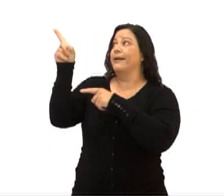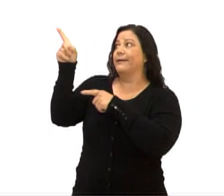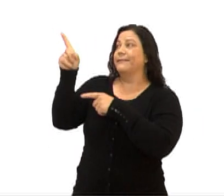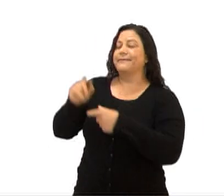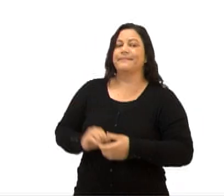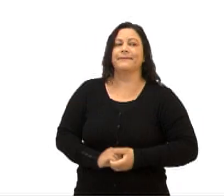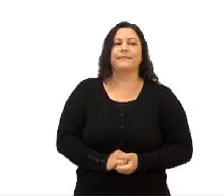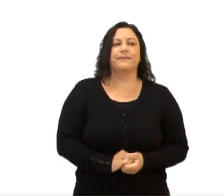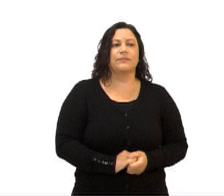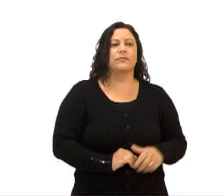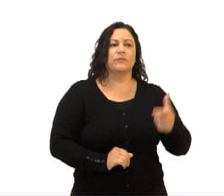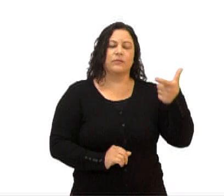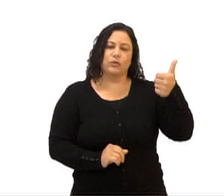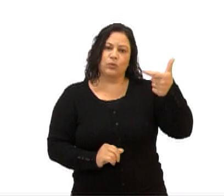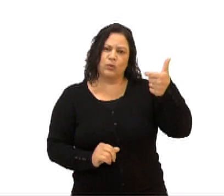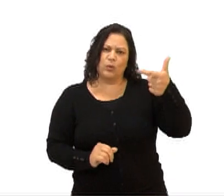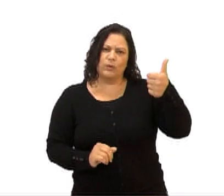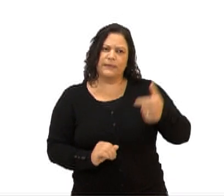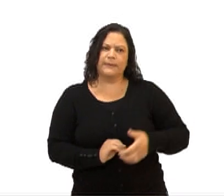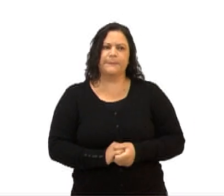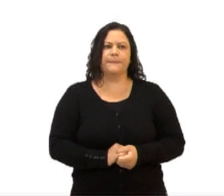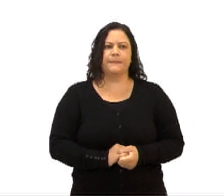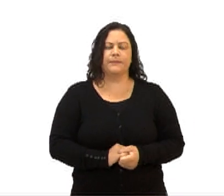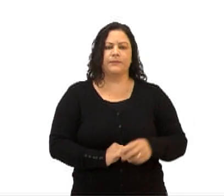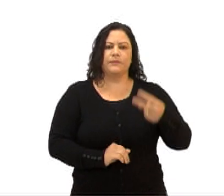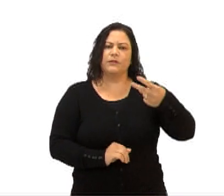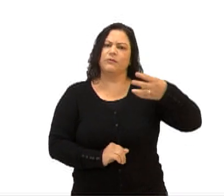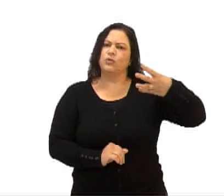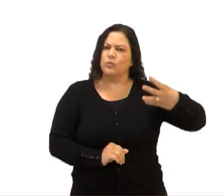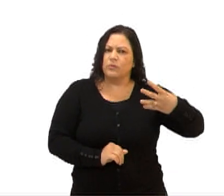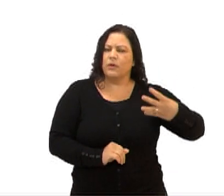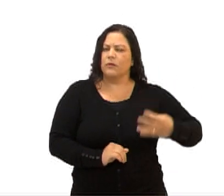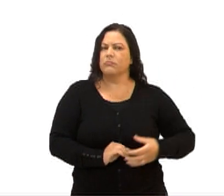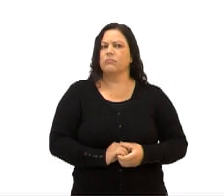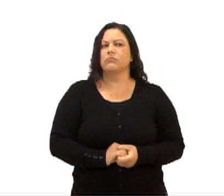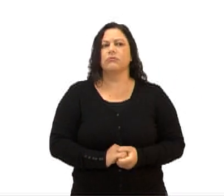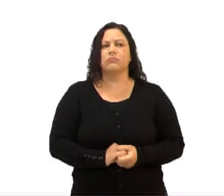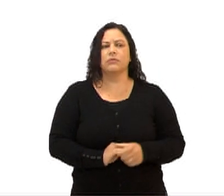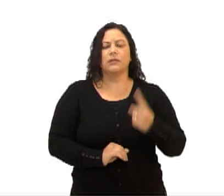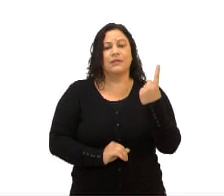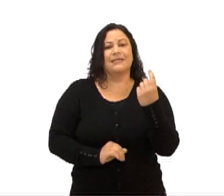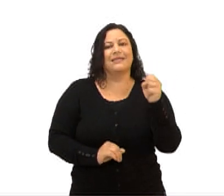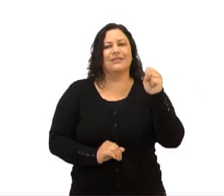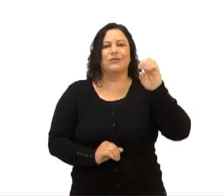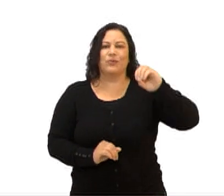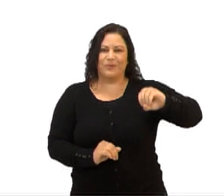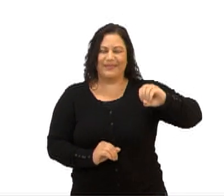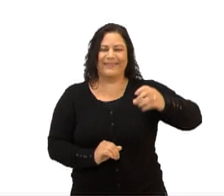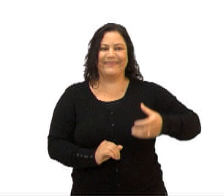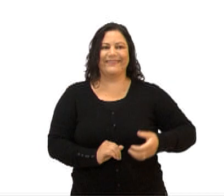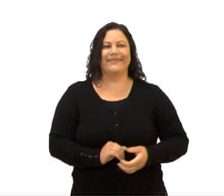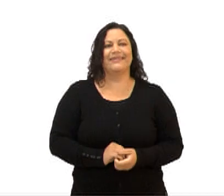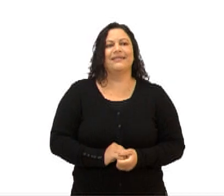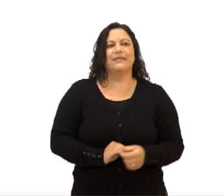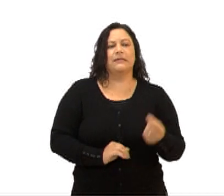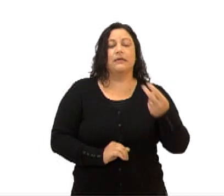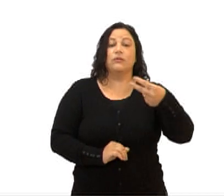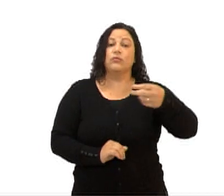12 metros quadrados, 24 metros quadrados, 180 metros